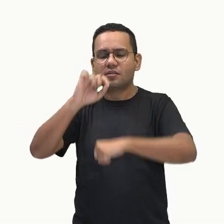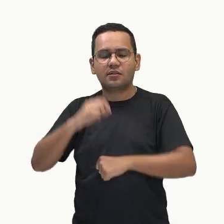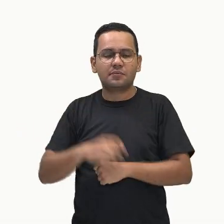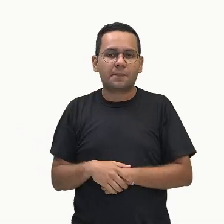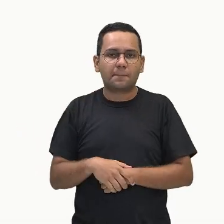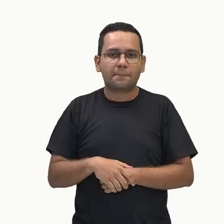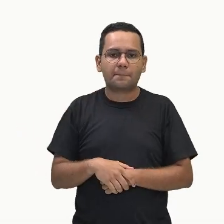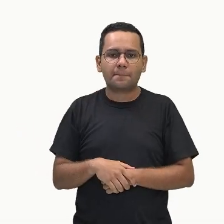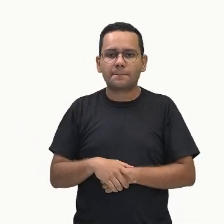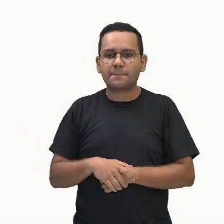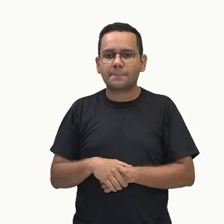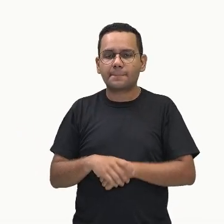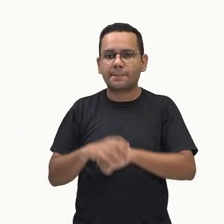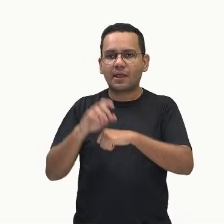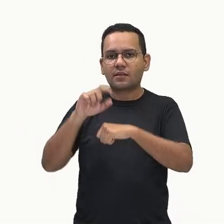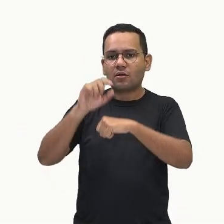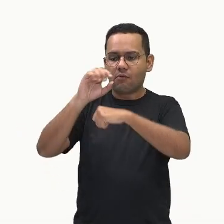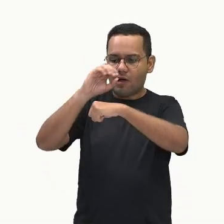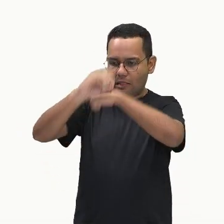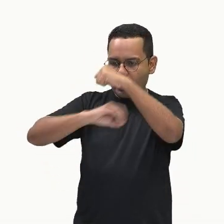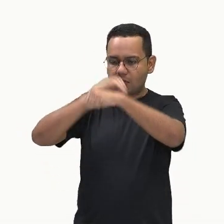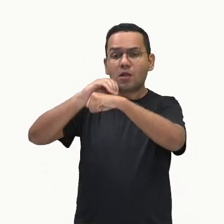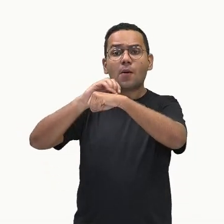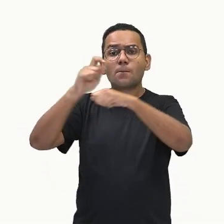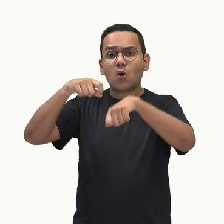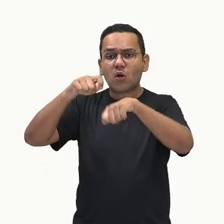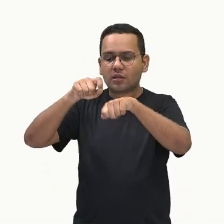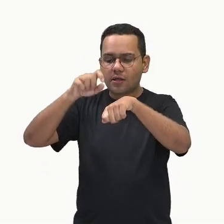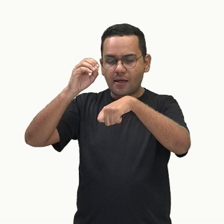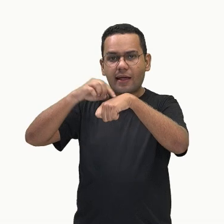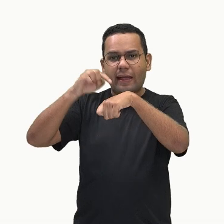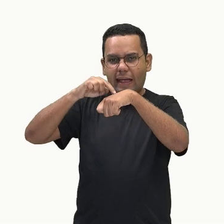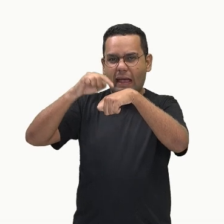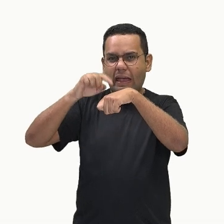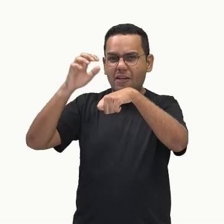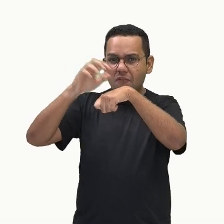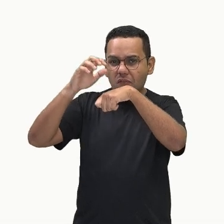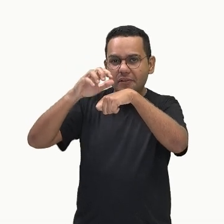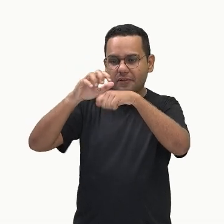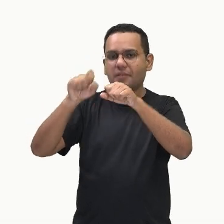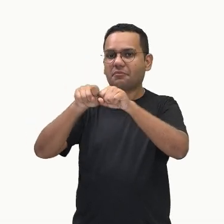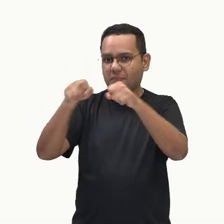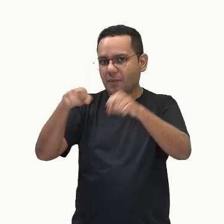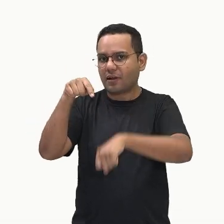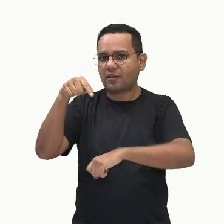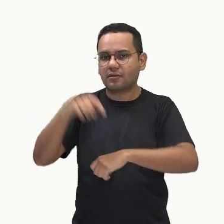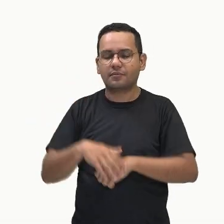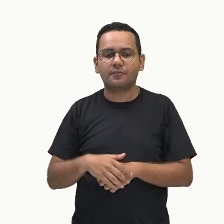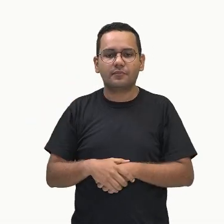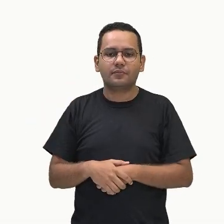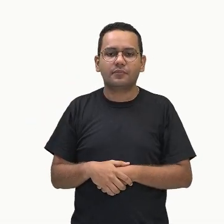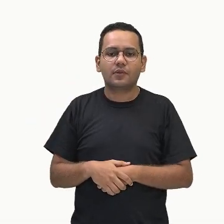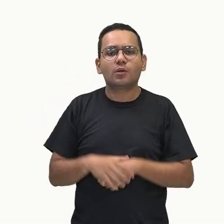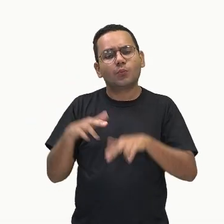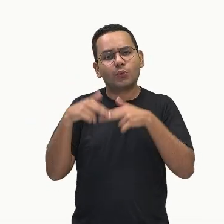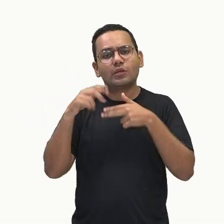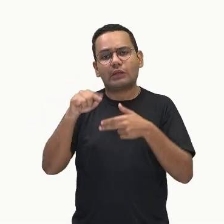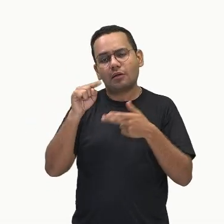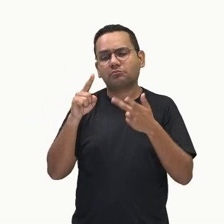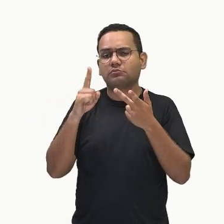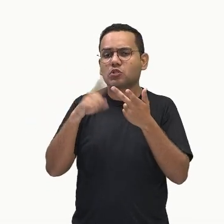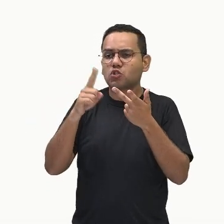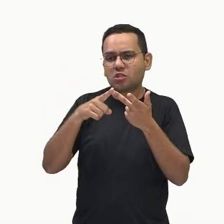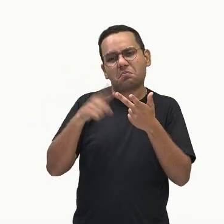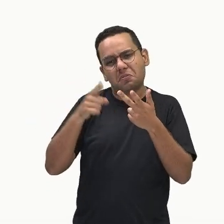chocando com o núcleo. Então, esse foi um dos pontos fracos do modelo de